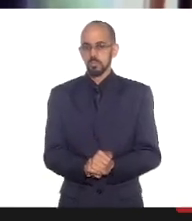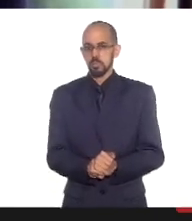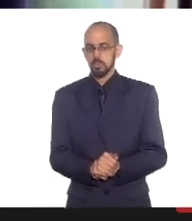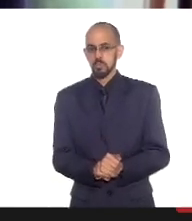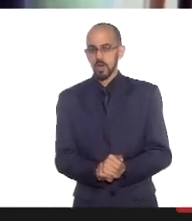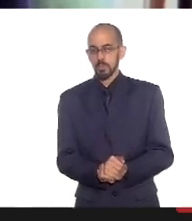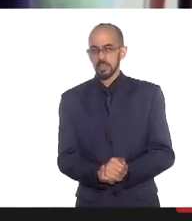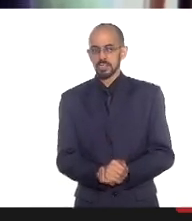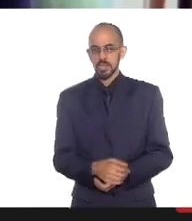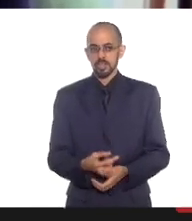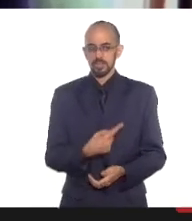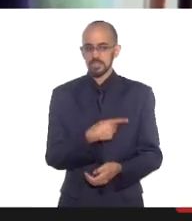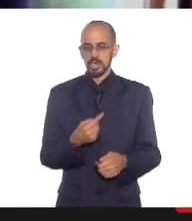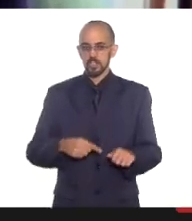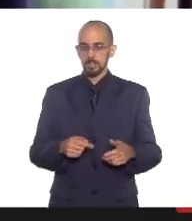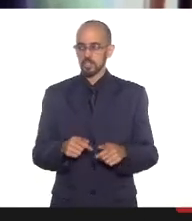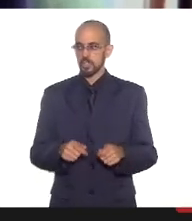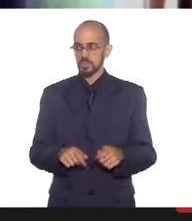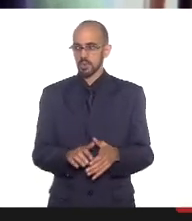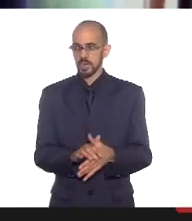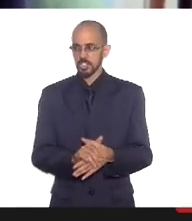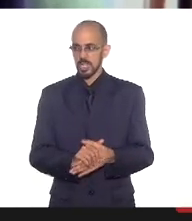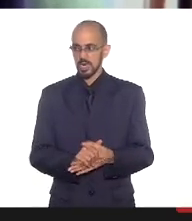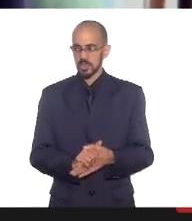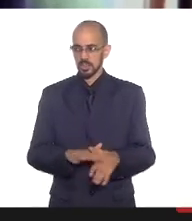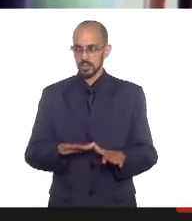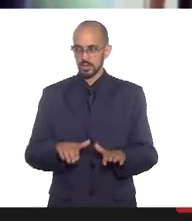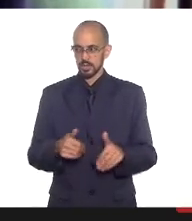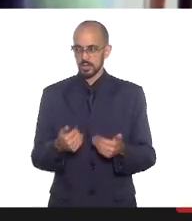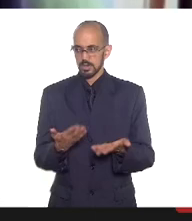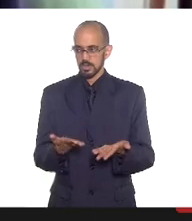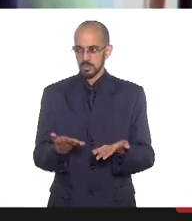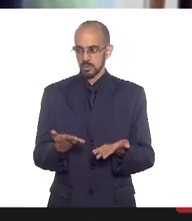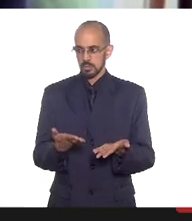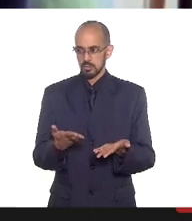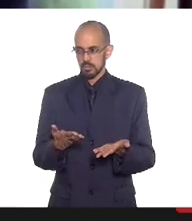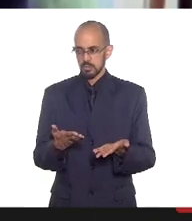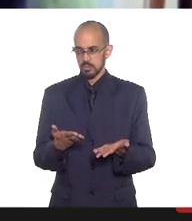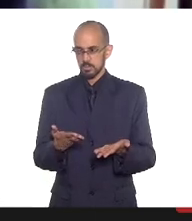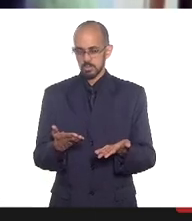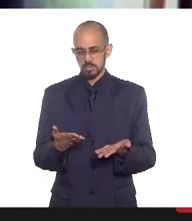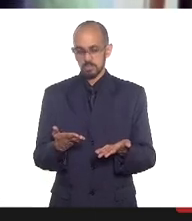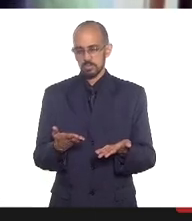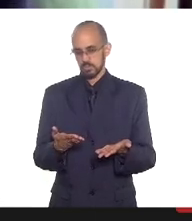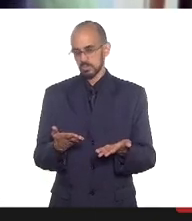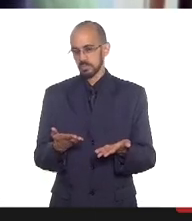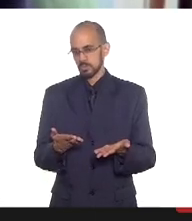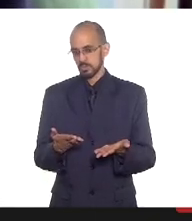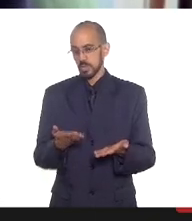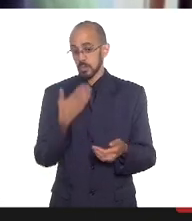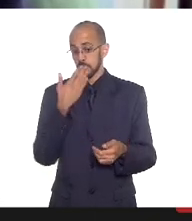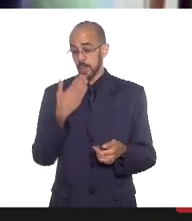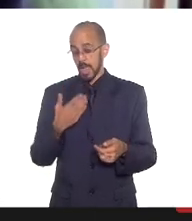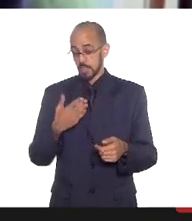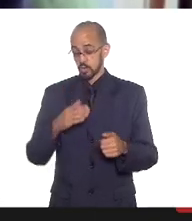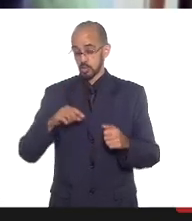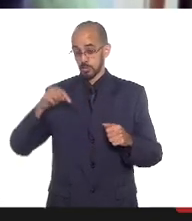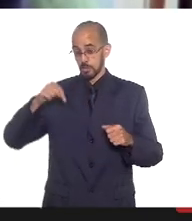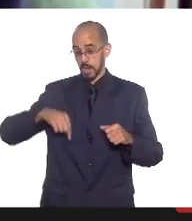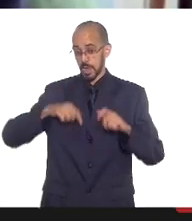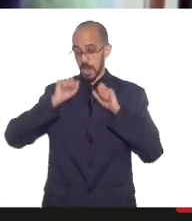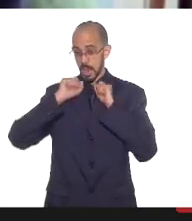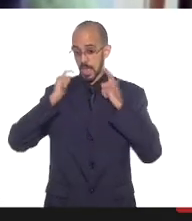do que não tivesse extremamente de ótica não tem vacina então a eu rogo a esta casa na